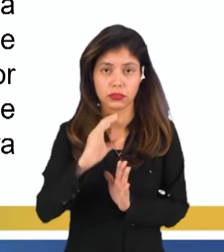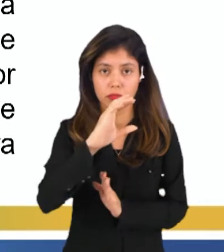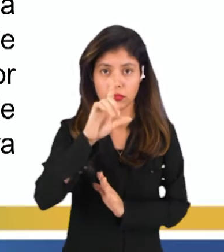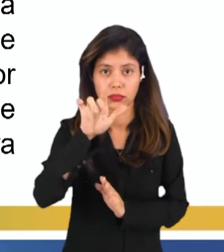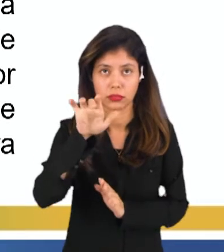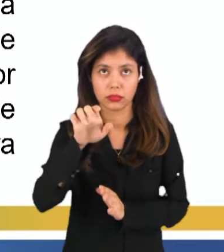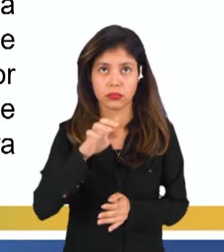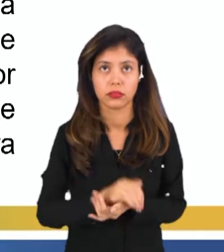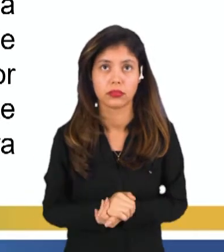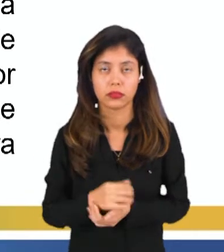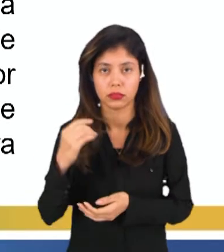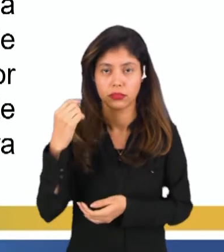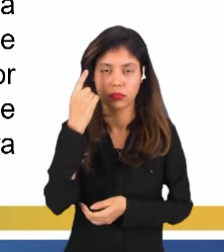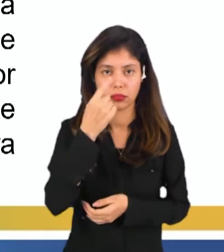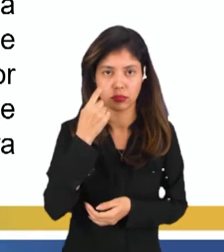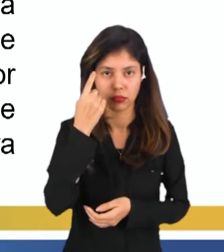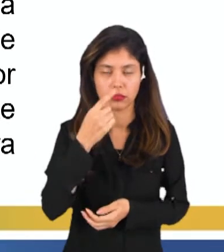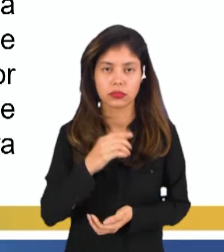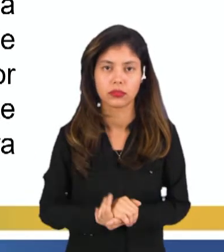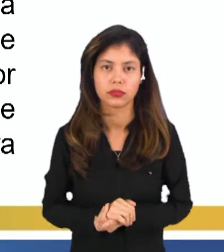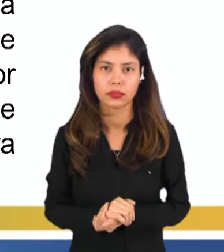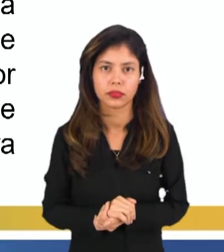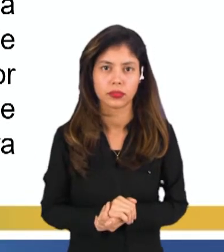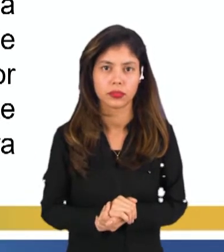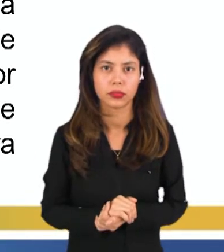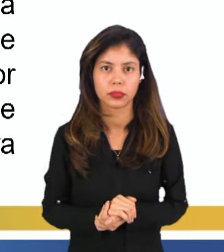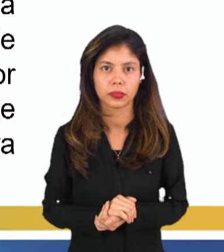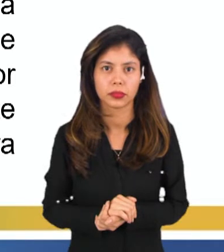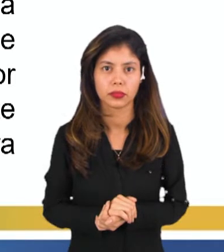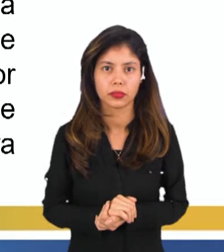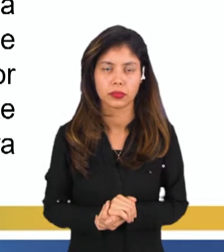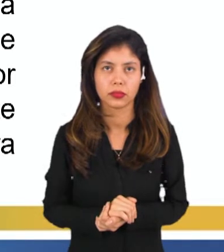na Espanha, entre os anos